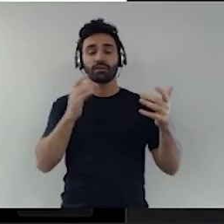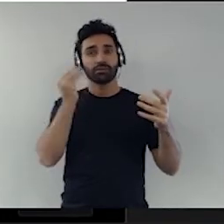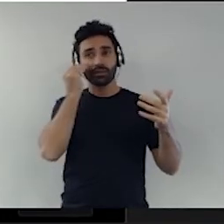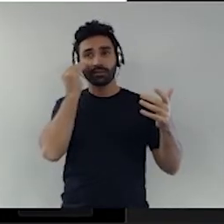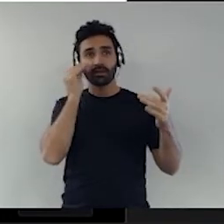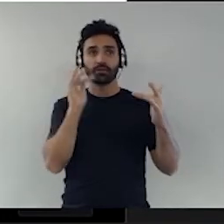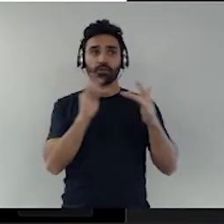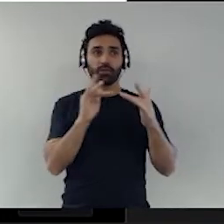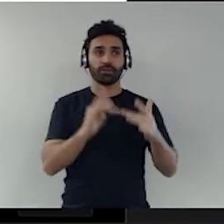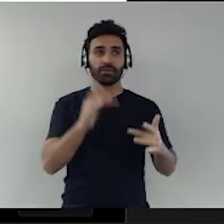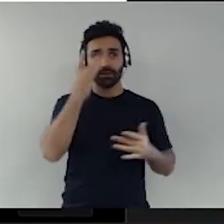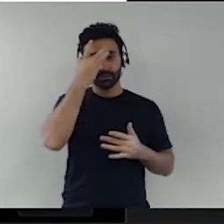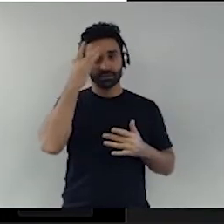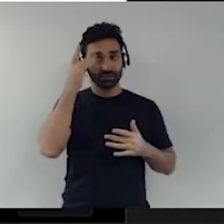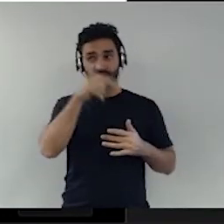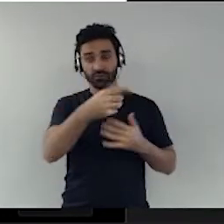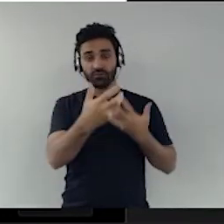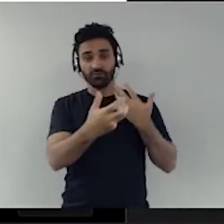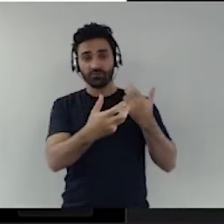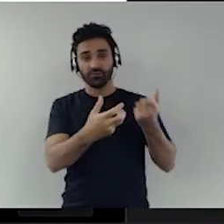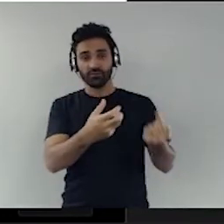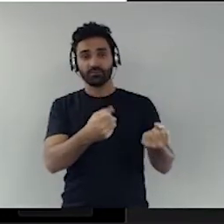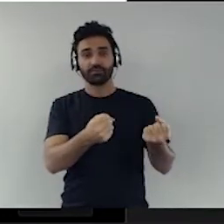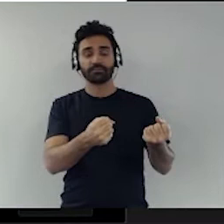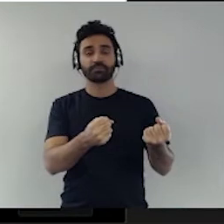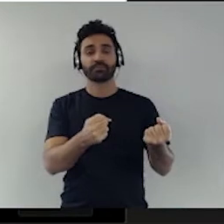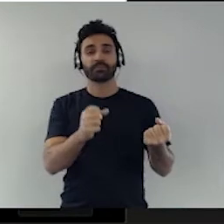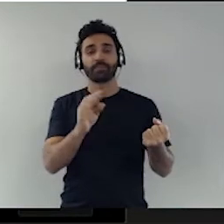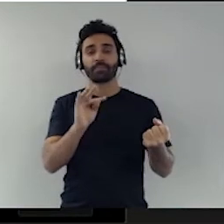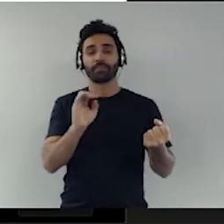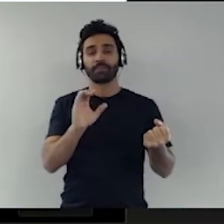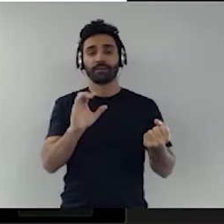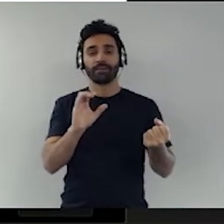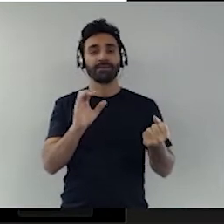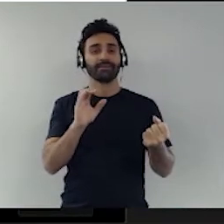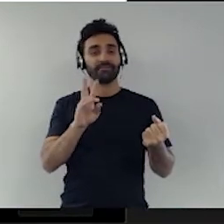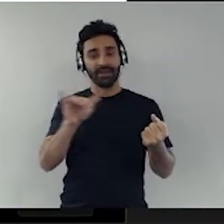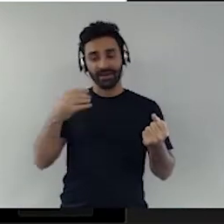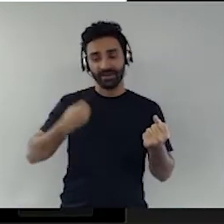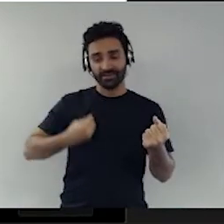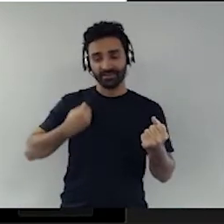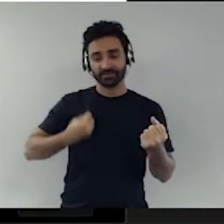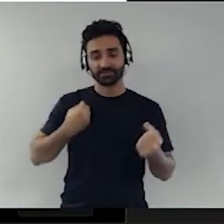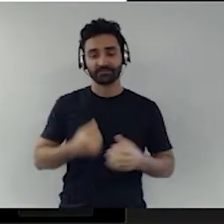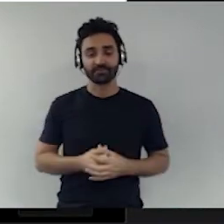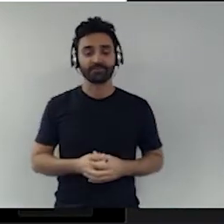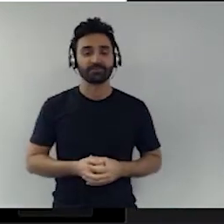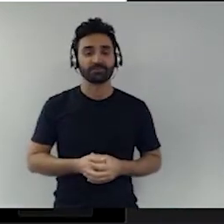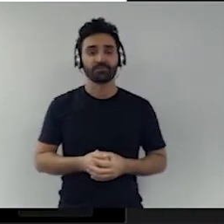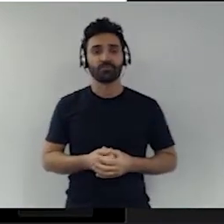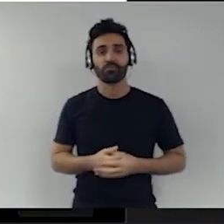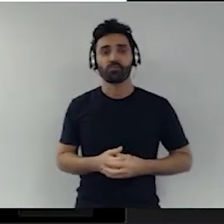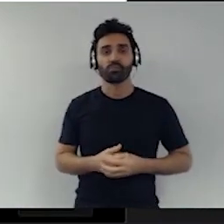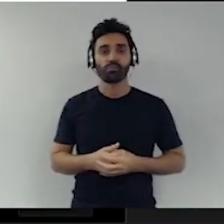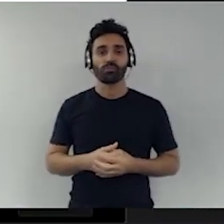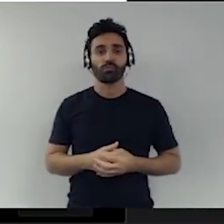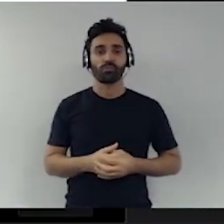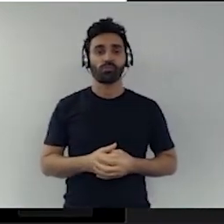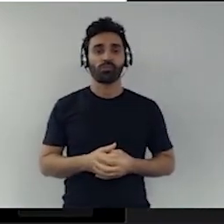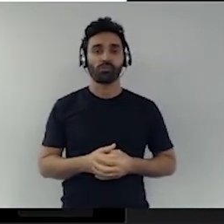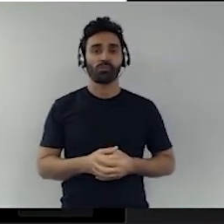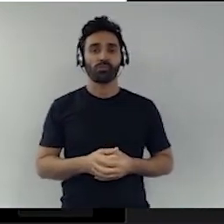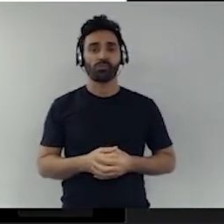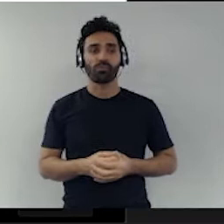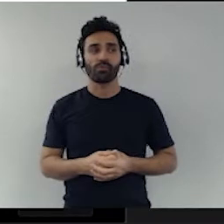tinham se contactado por um app, por tech, ia funcionar. Não funcionou, a